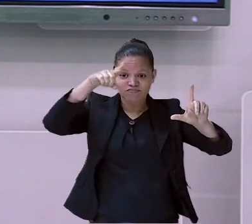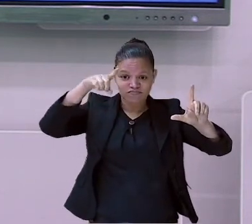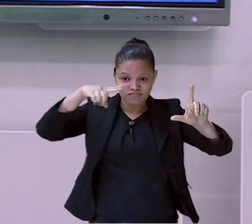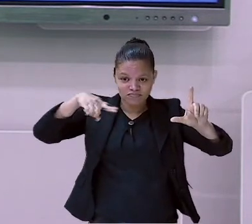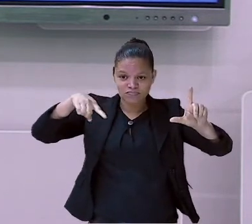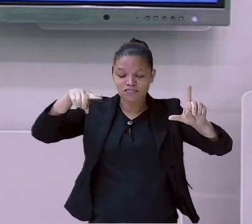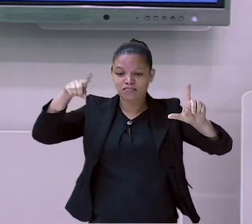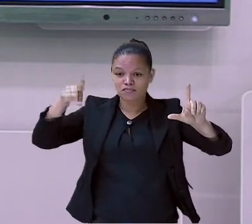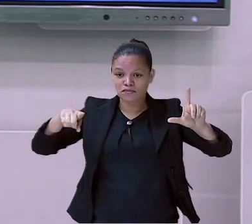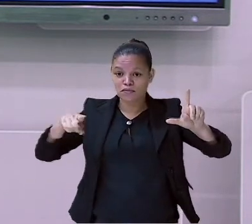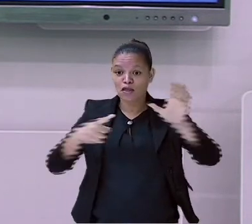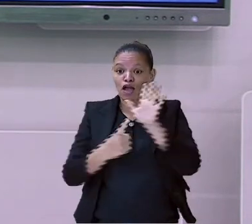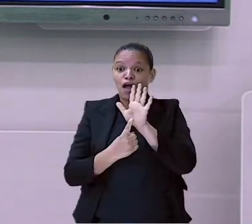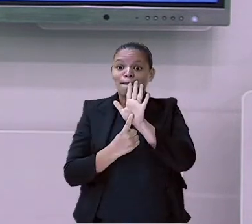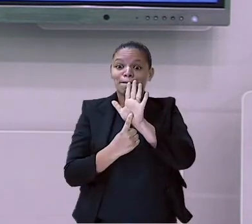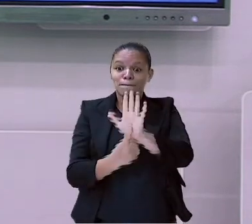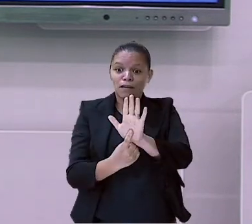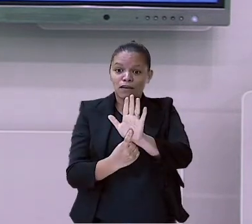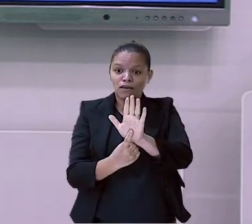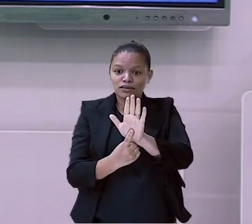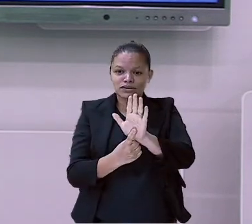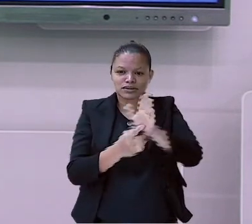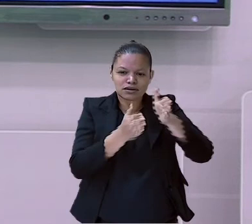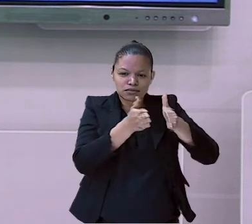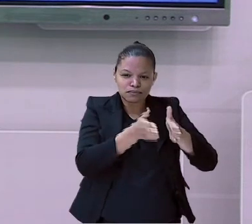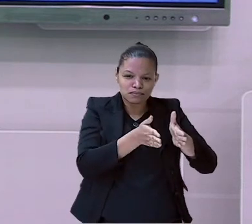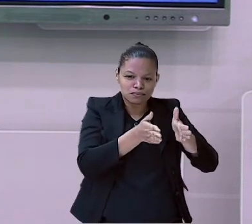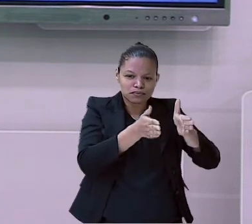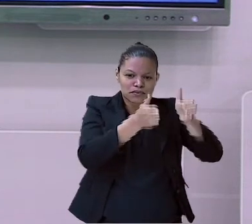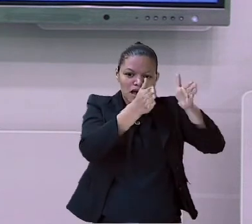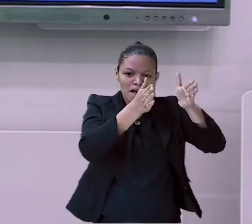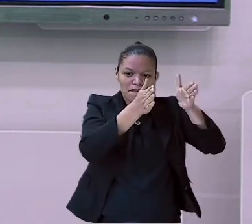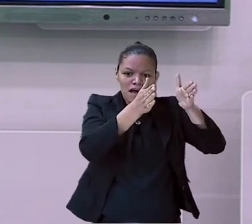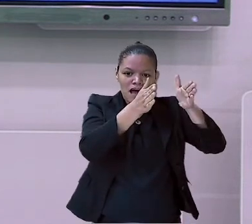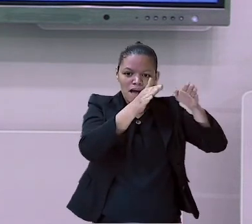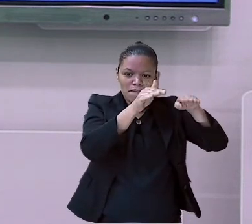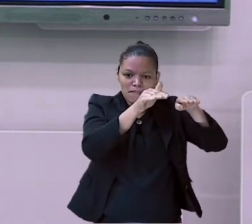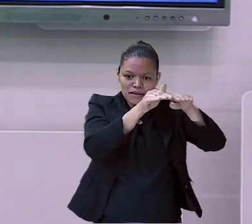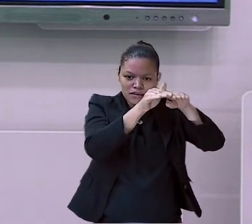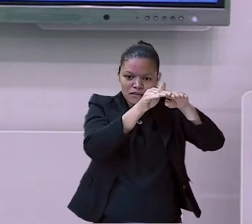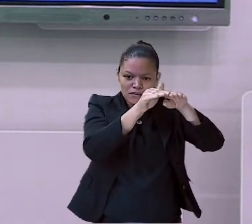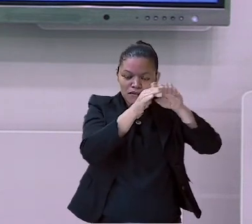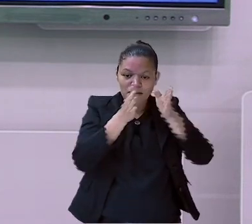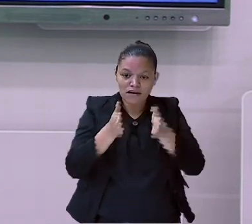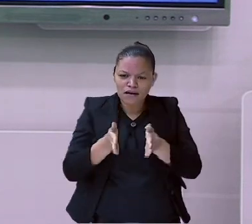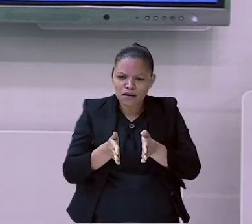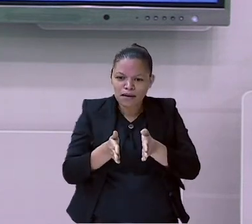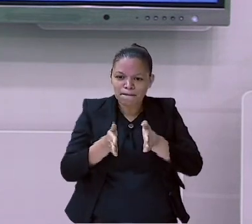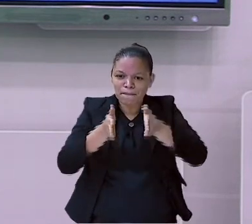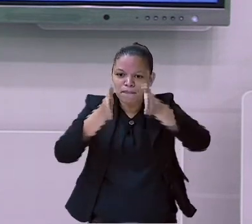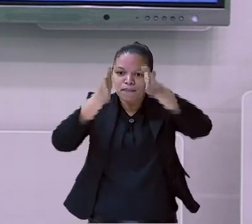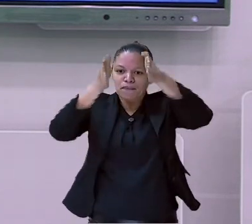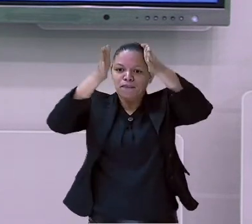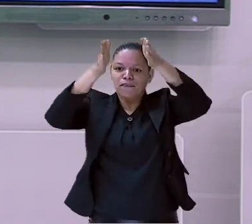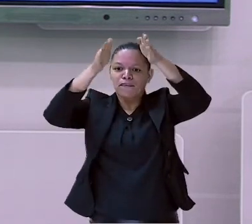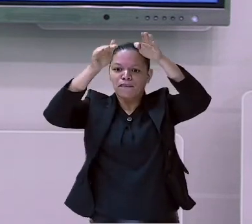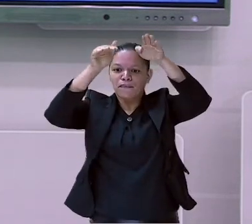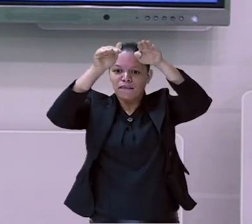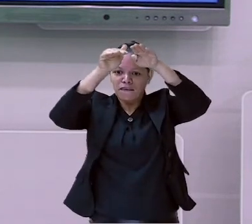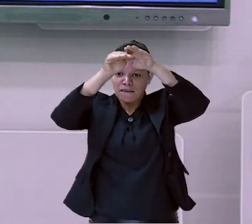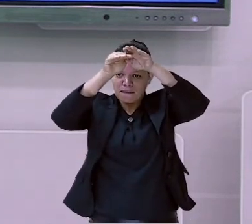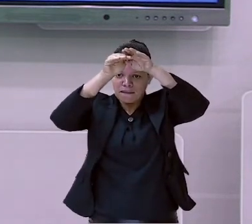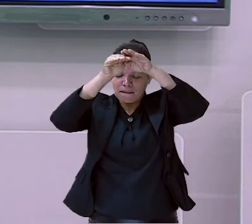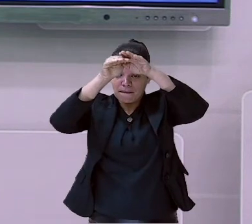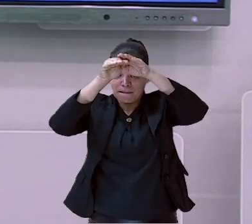valor menor, R$ 7,19 o quilo. E o que está mais caro, que é o que a barra está